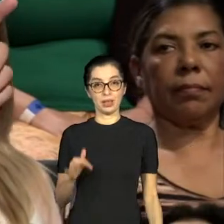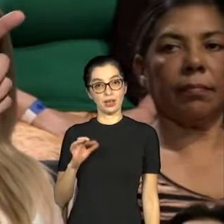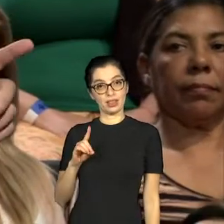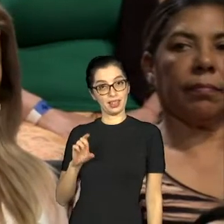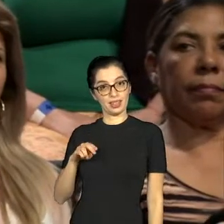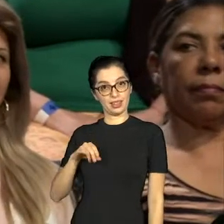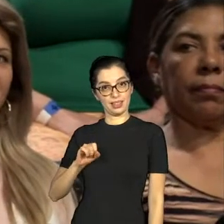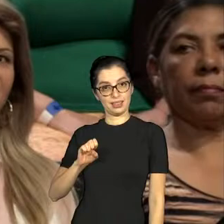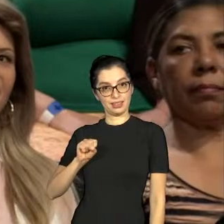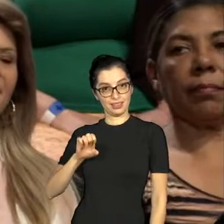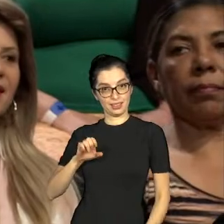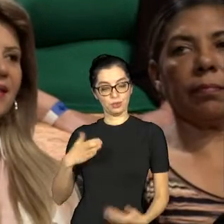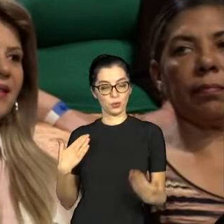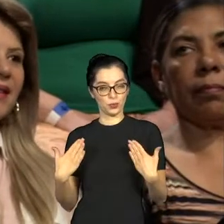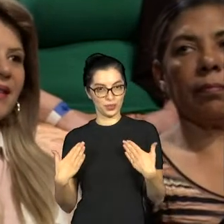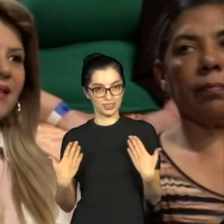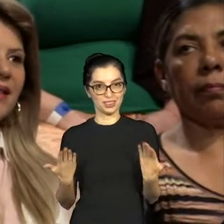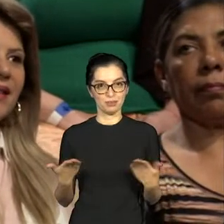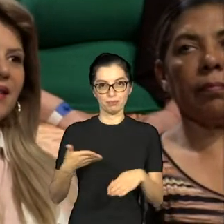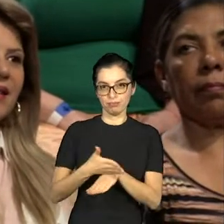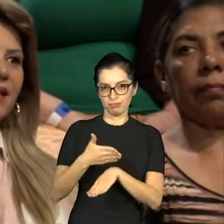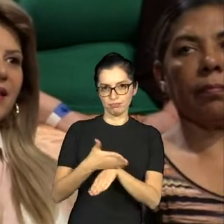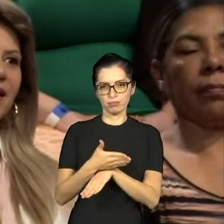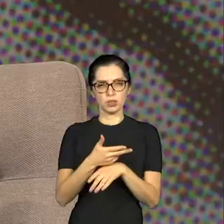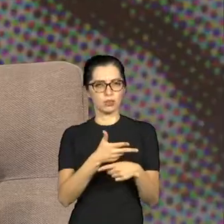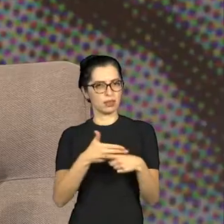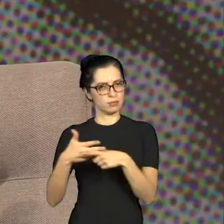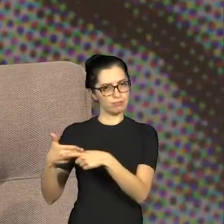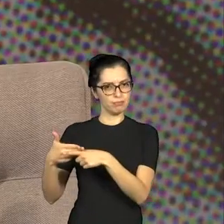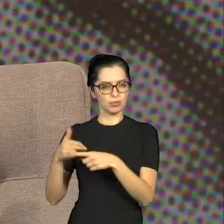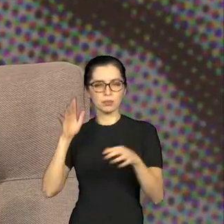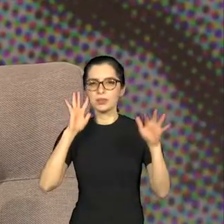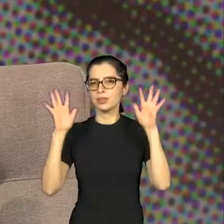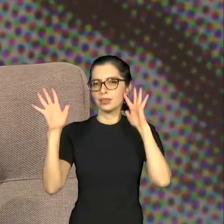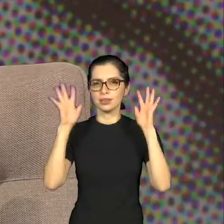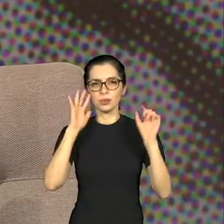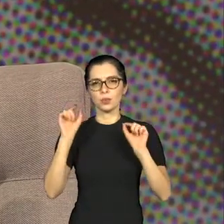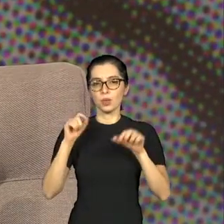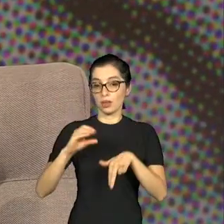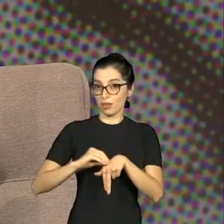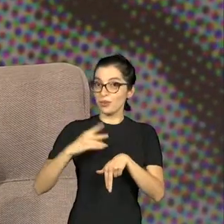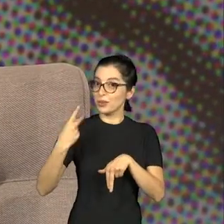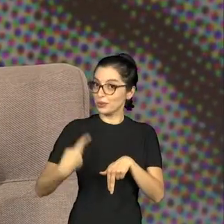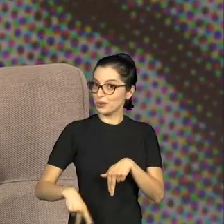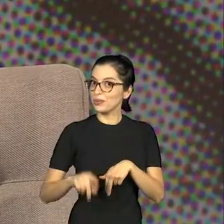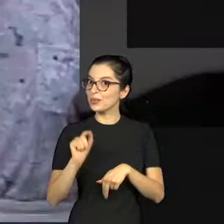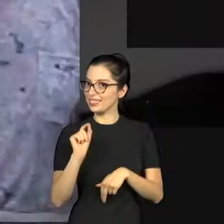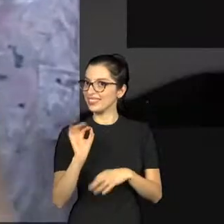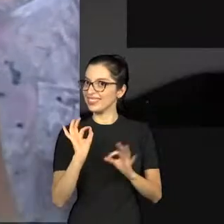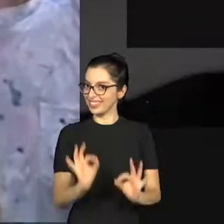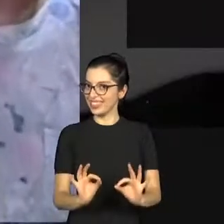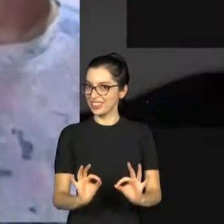uma participação sua no episódio da série Mundo da Lua, aqui na TV Cultura. Não. Olha só.